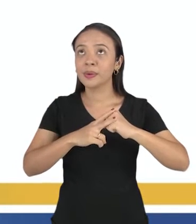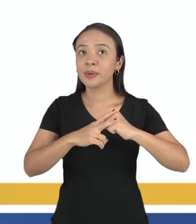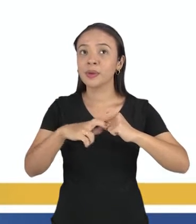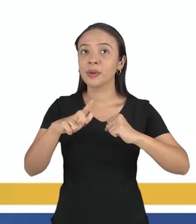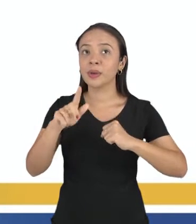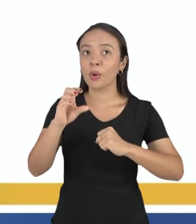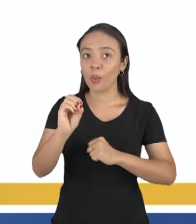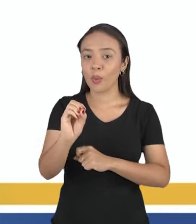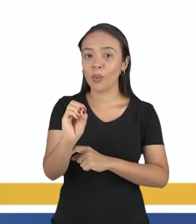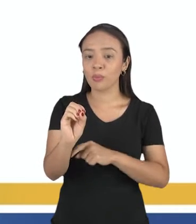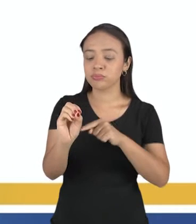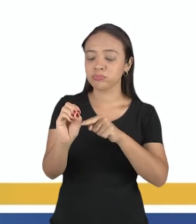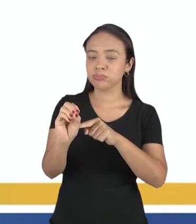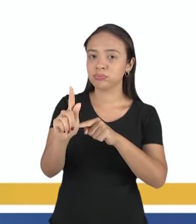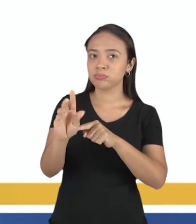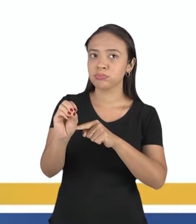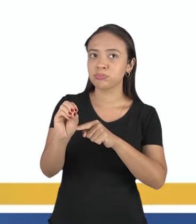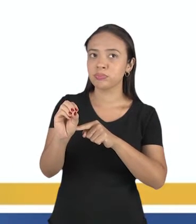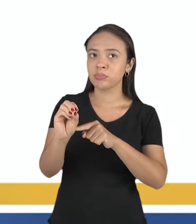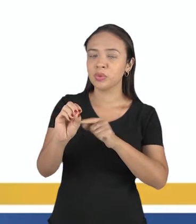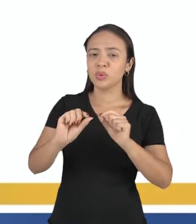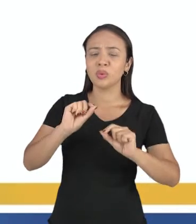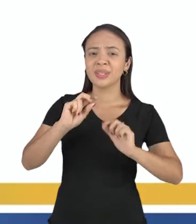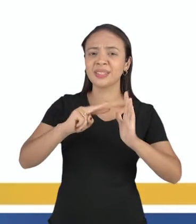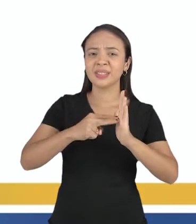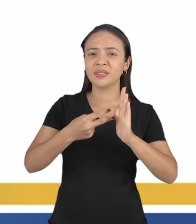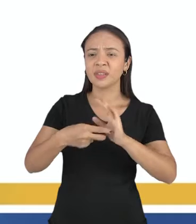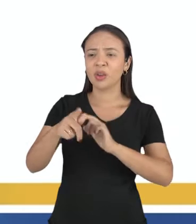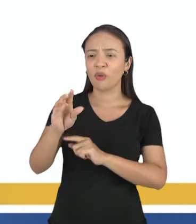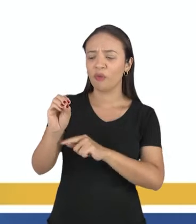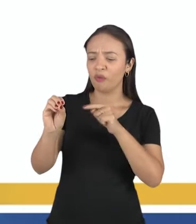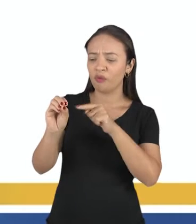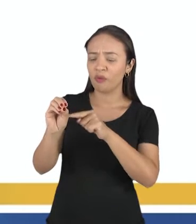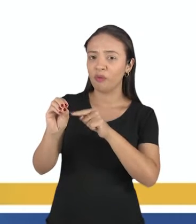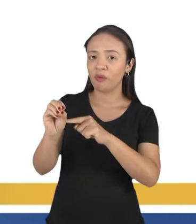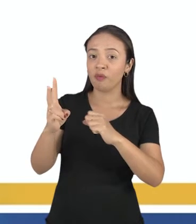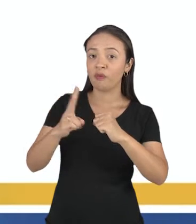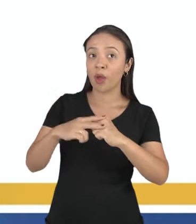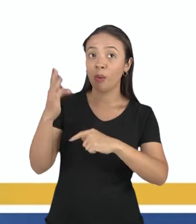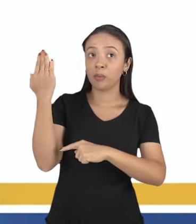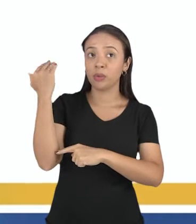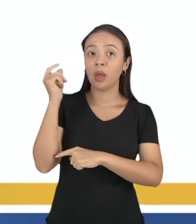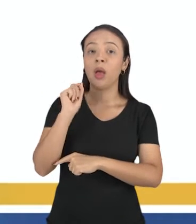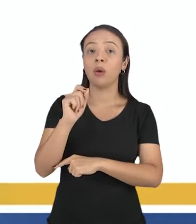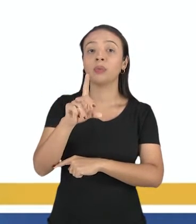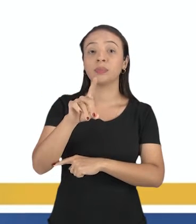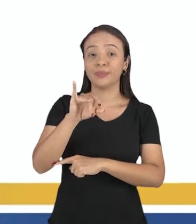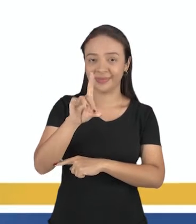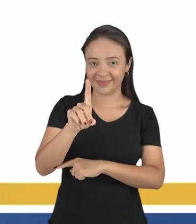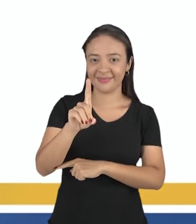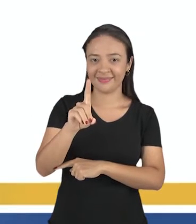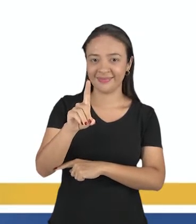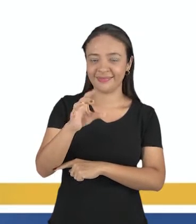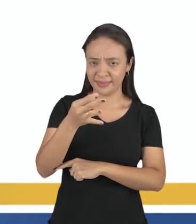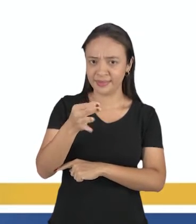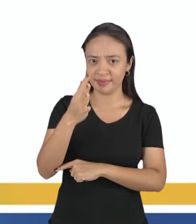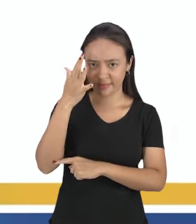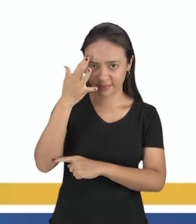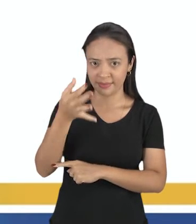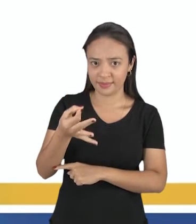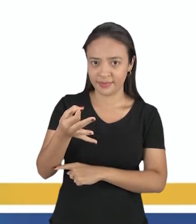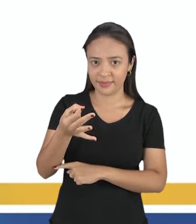go. O que indica que esse verbo está no passado é o did,